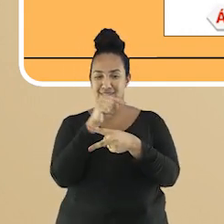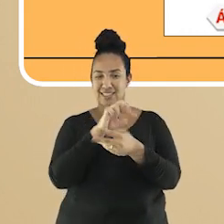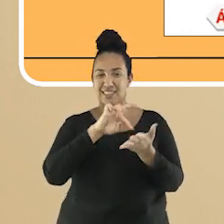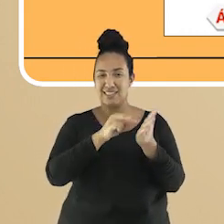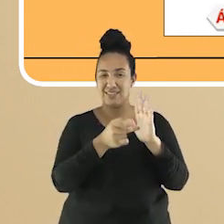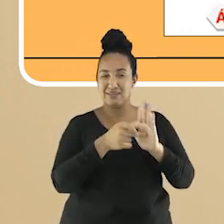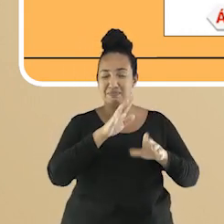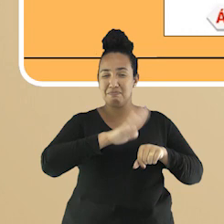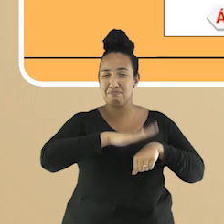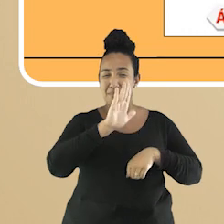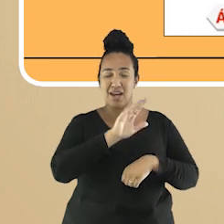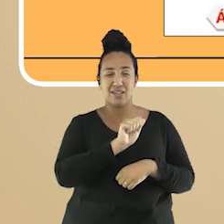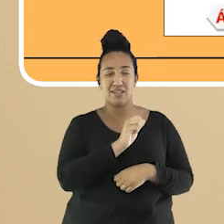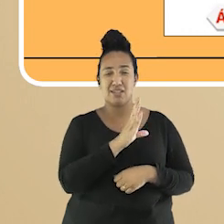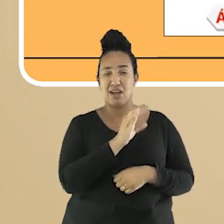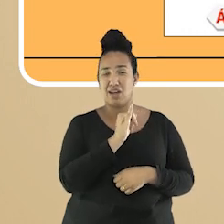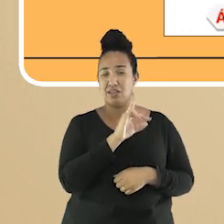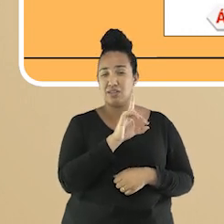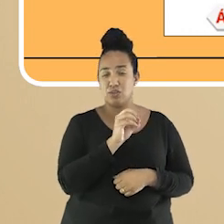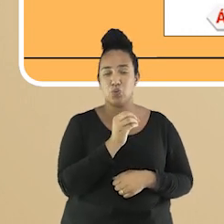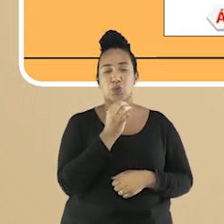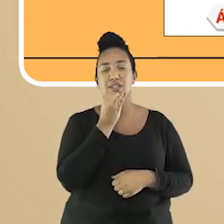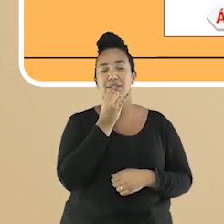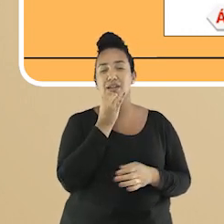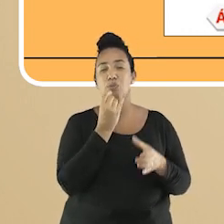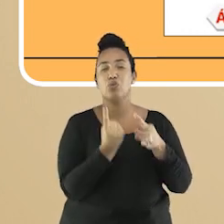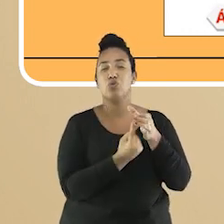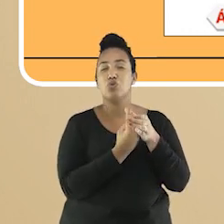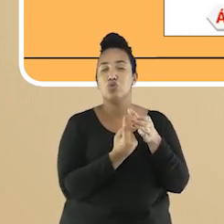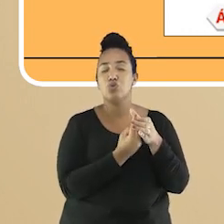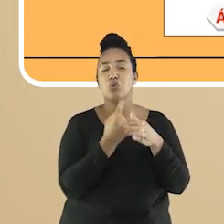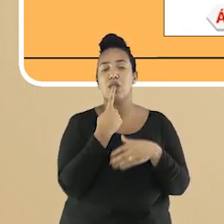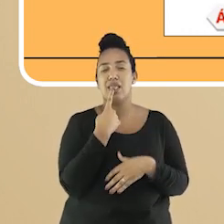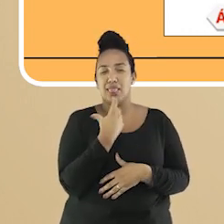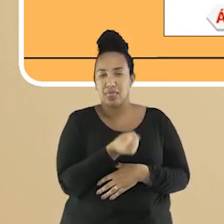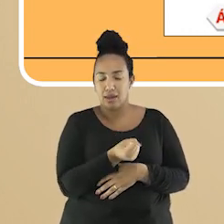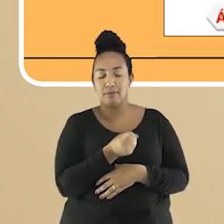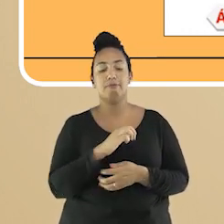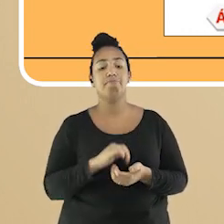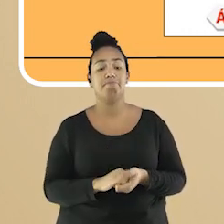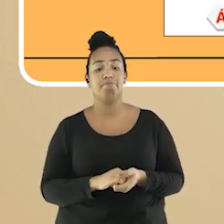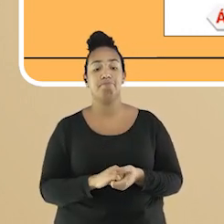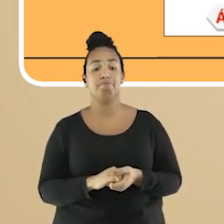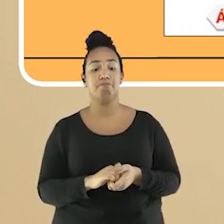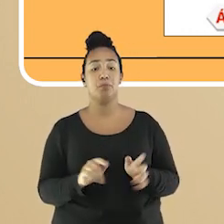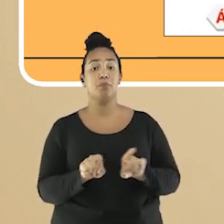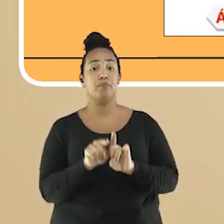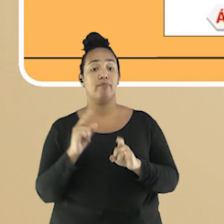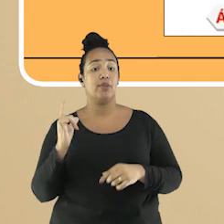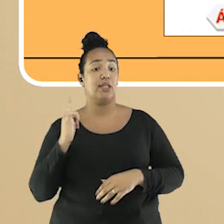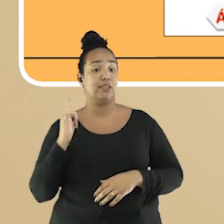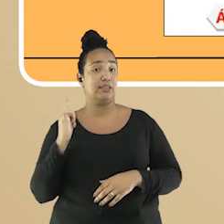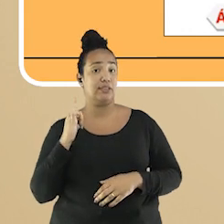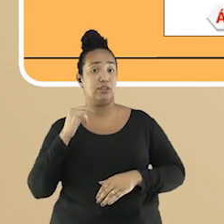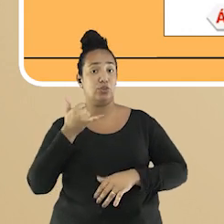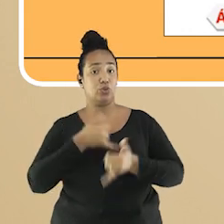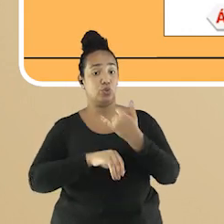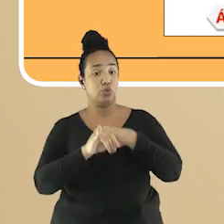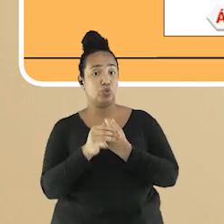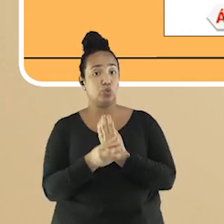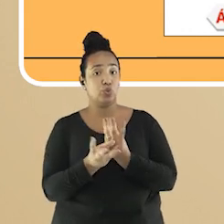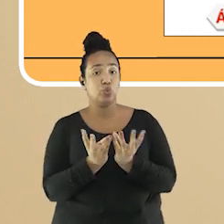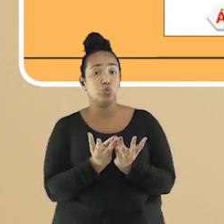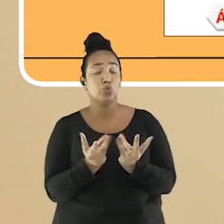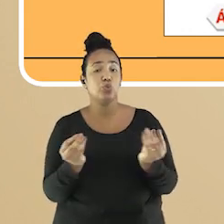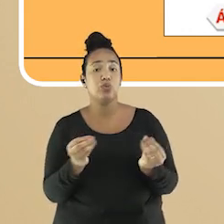ácidas. Vinagre, suco de limão, são exemplos. Já à direita, temos substâncias alcalinas, opostas aos ácidos